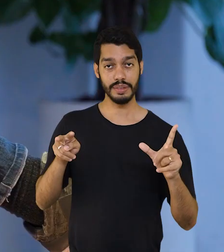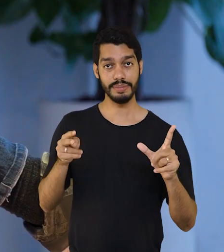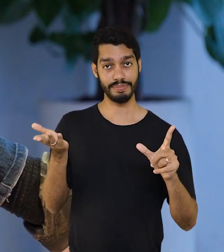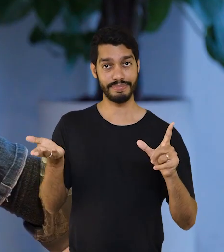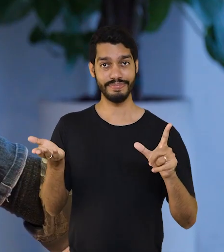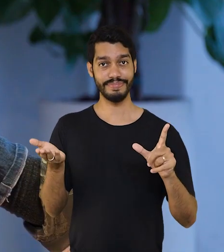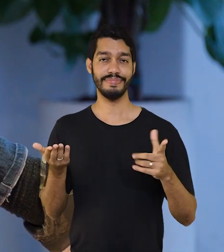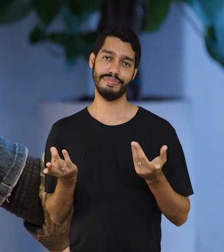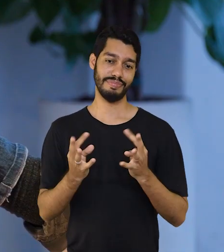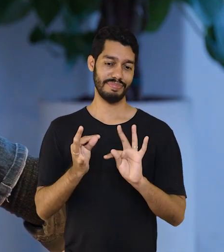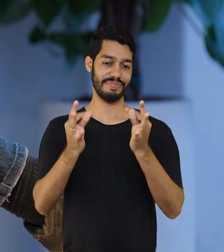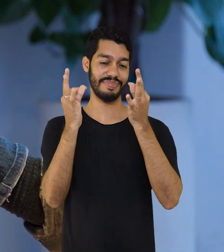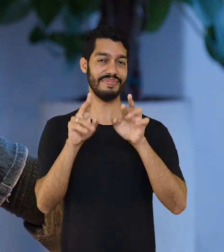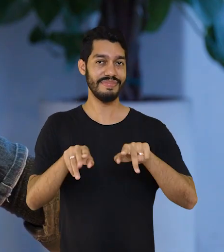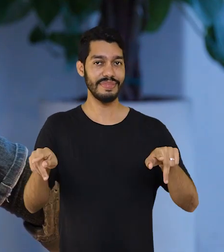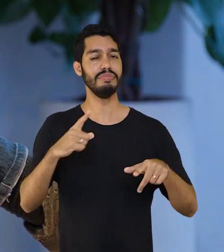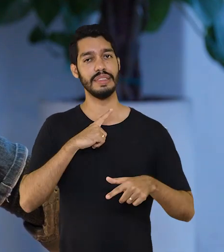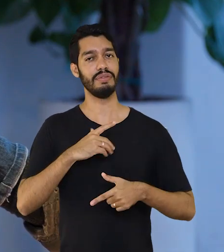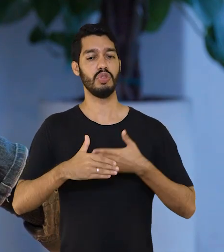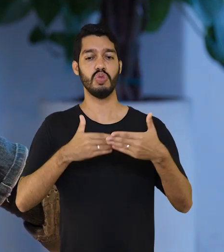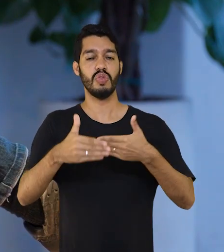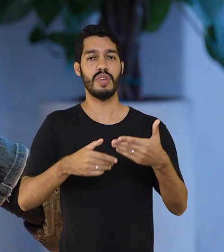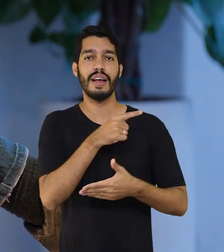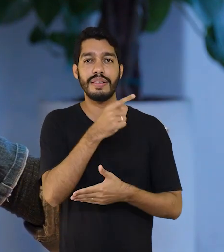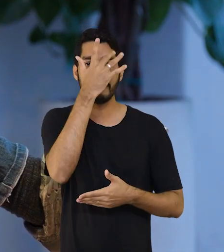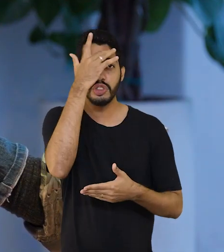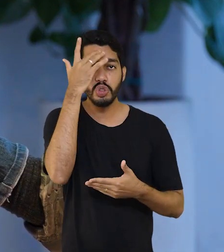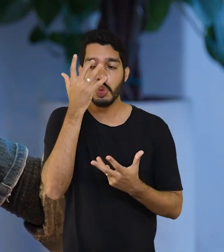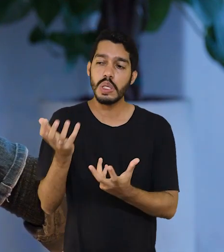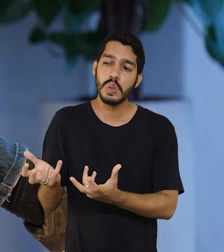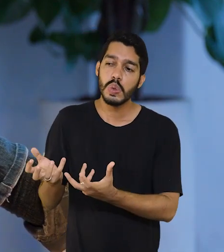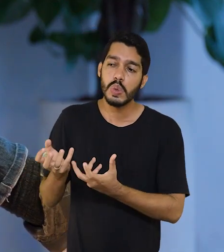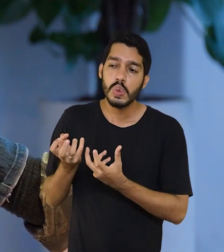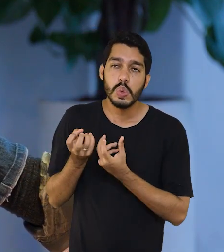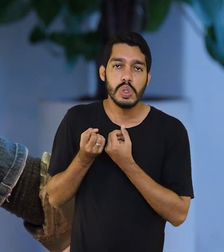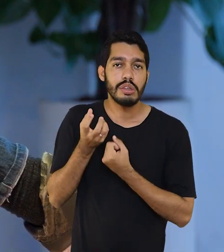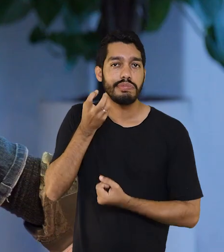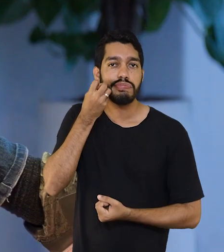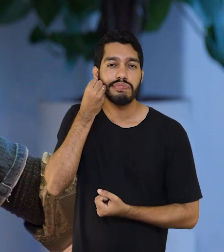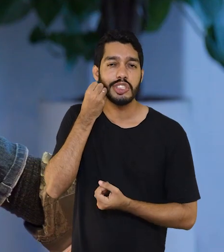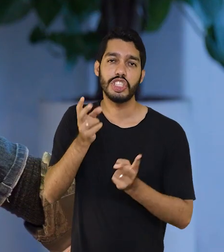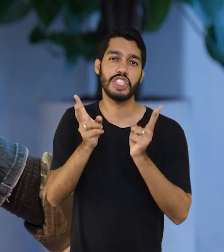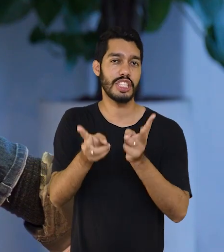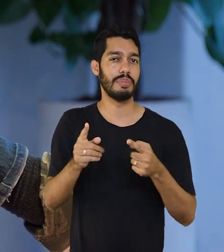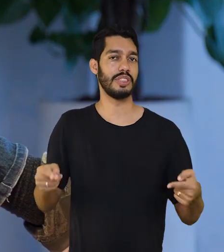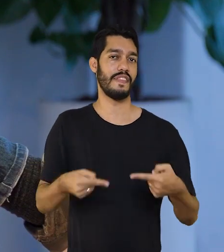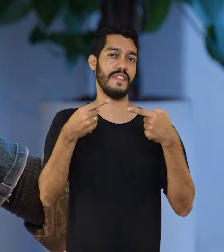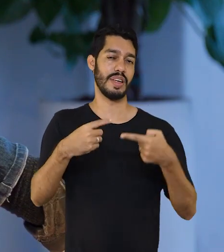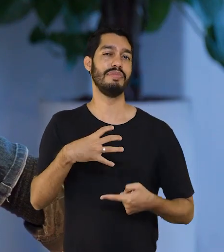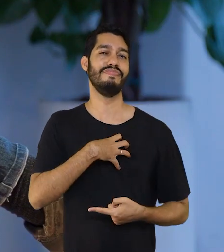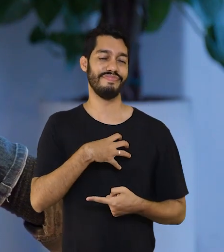Então, toda tecnologia passa por uma jornada de adoção que sempre vai